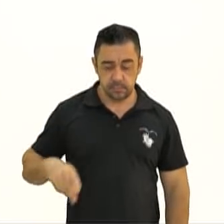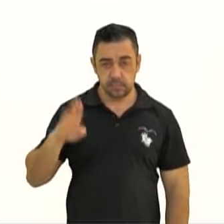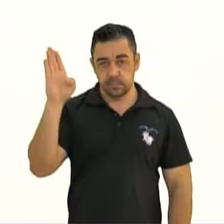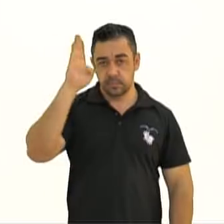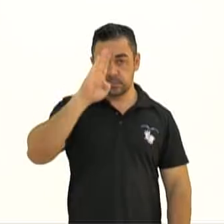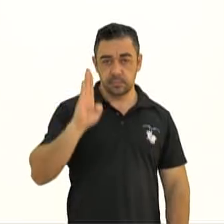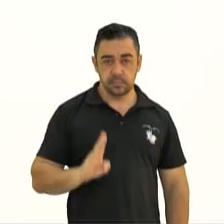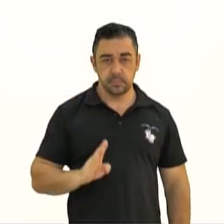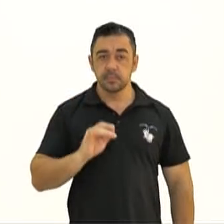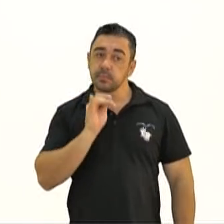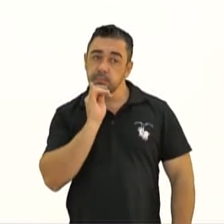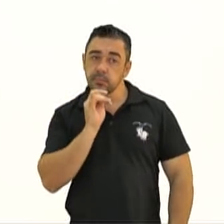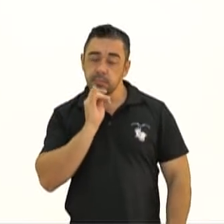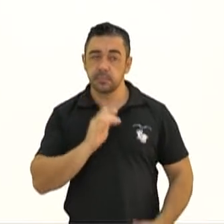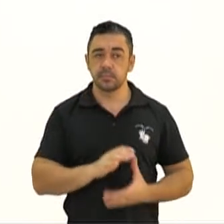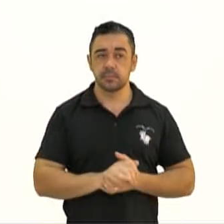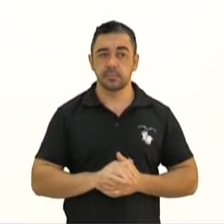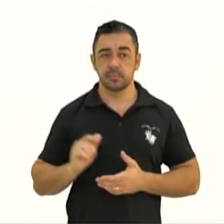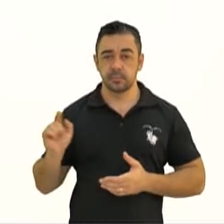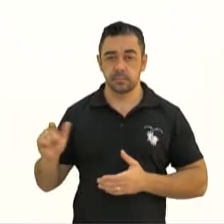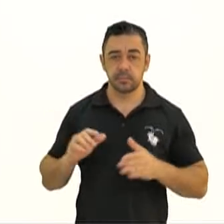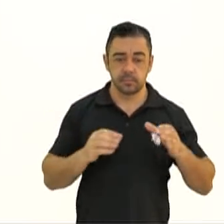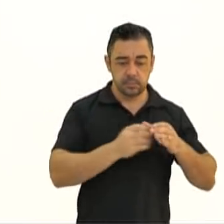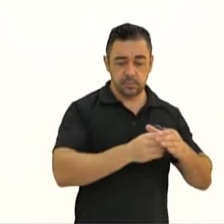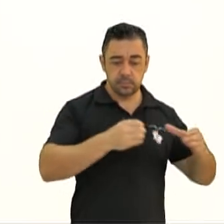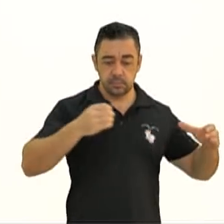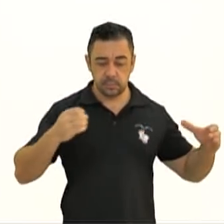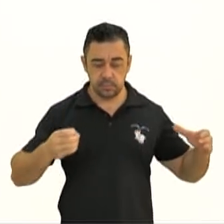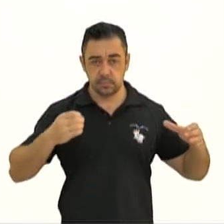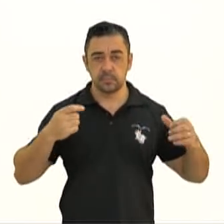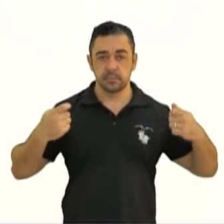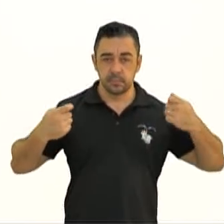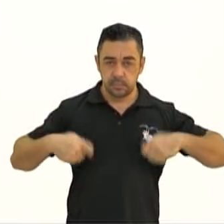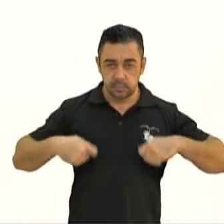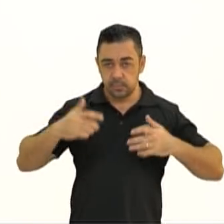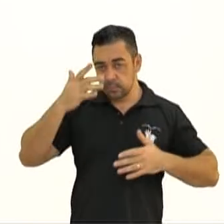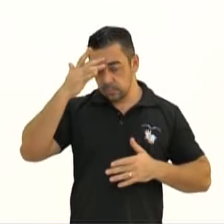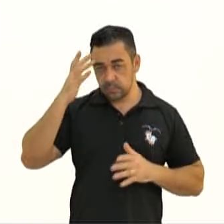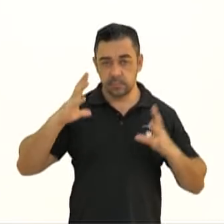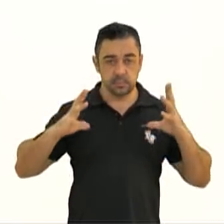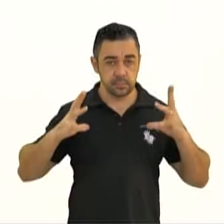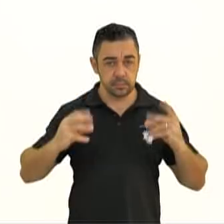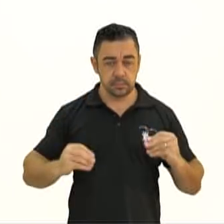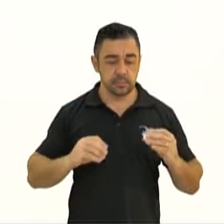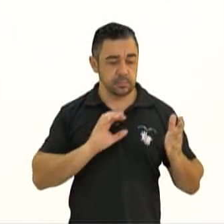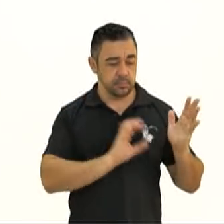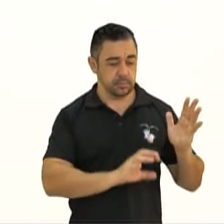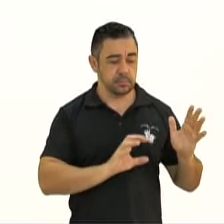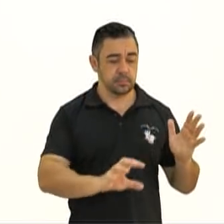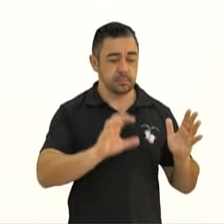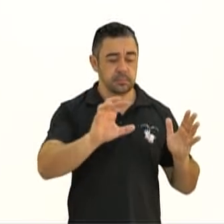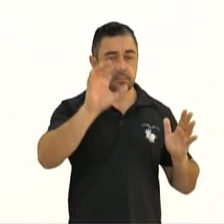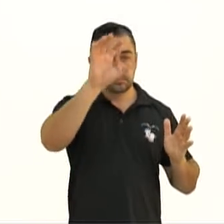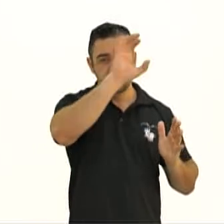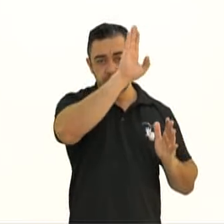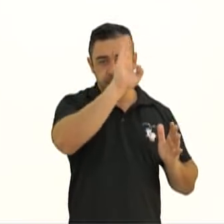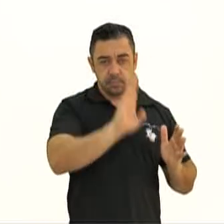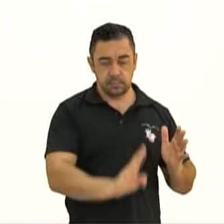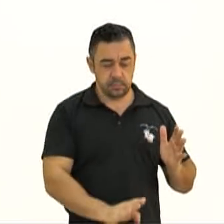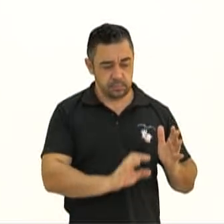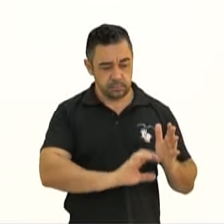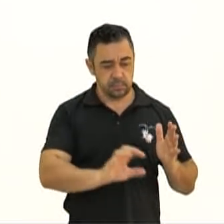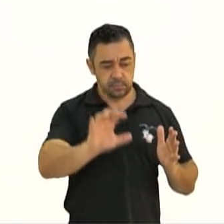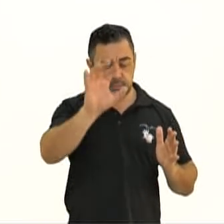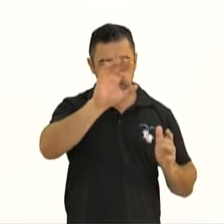Brasil, por exemplo, na amostra devem conter pessoas de todas as regiões do país, de todas as